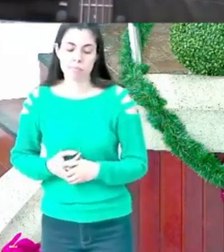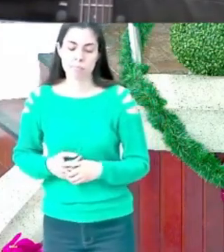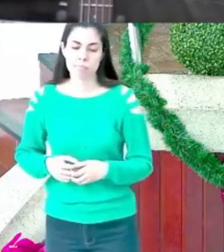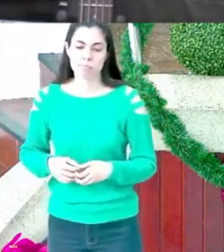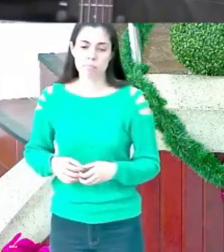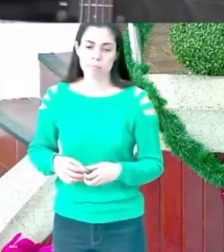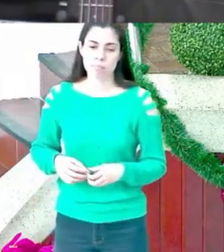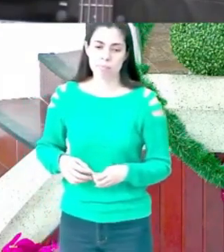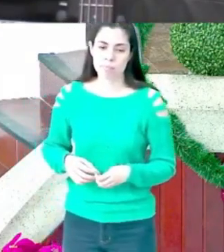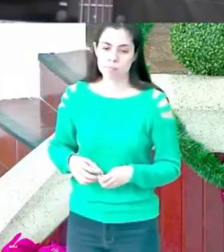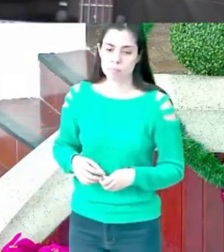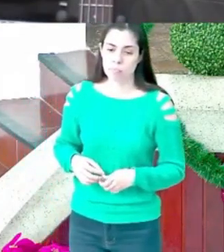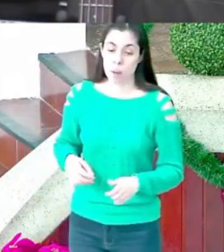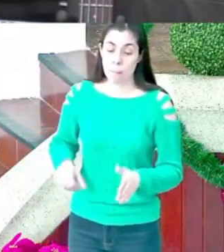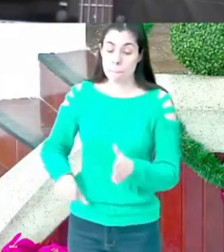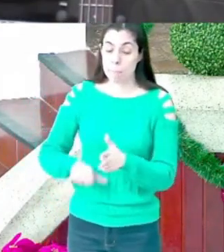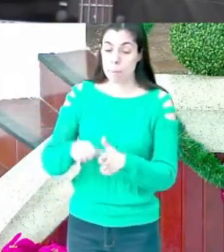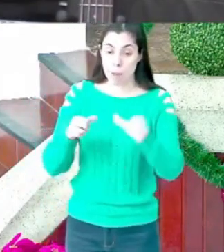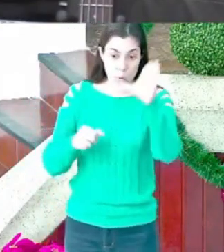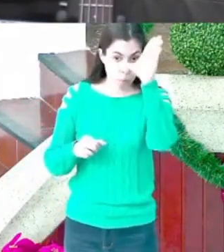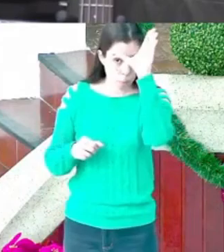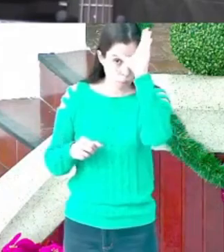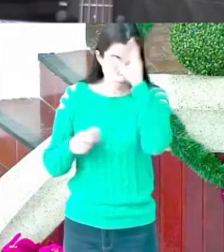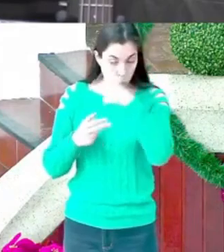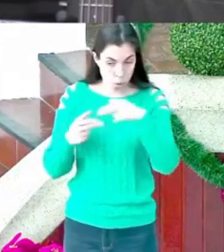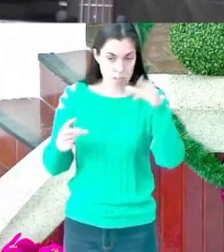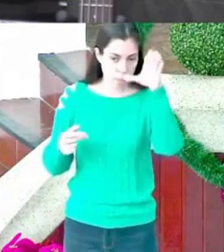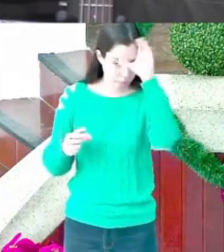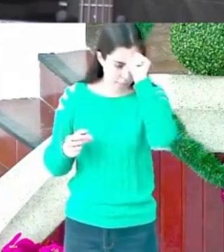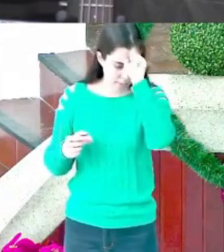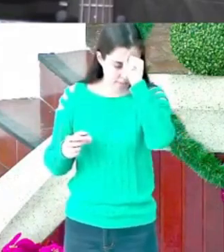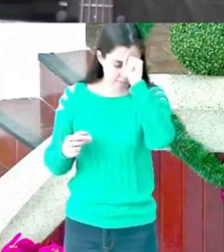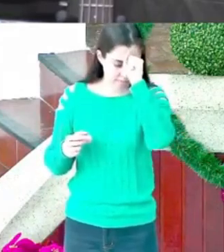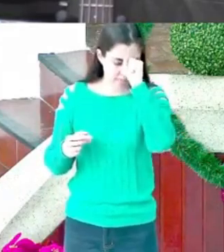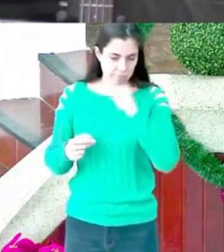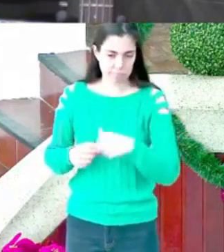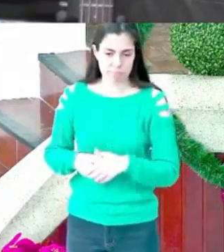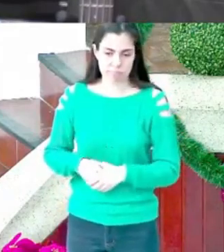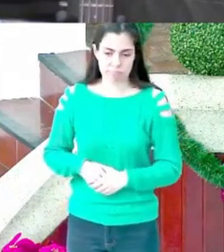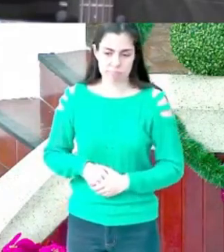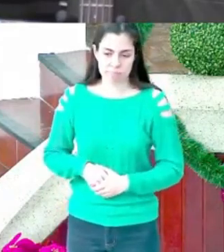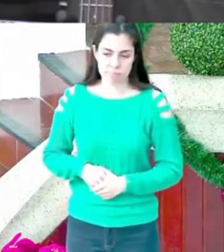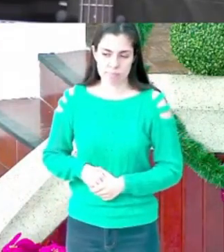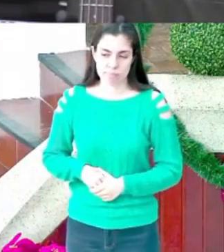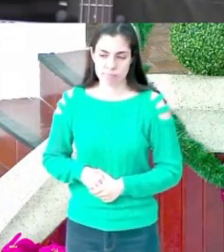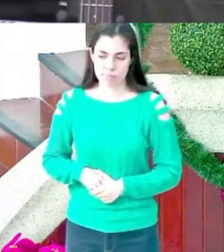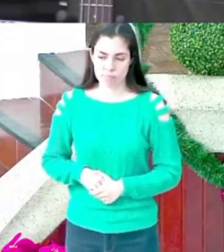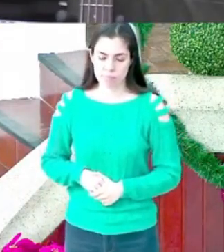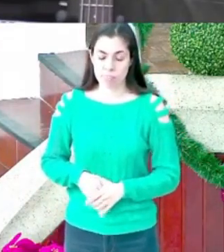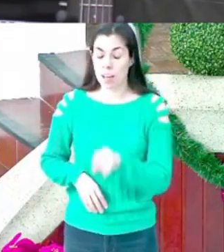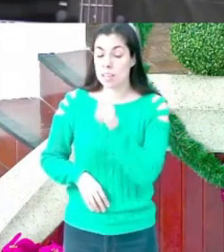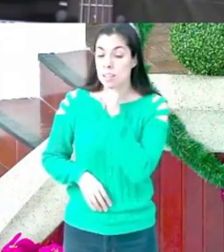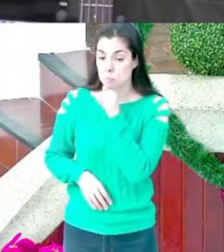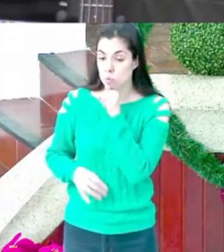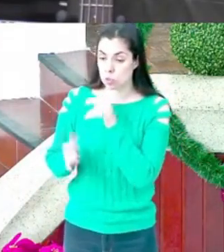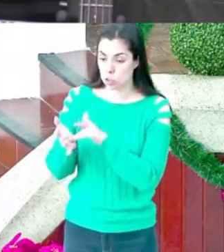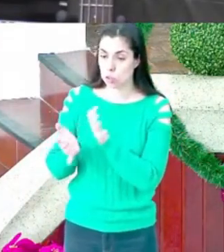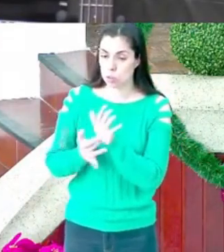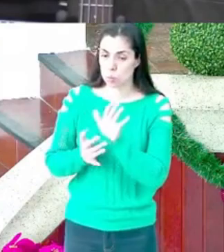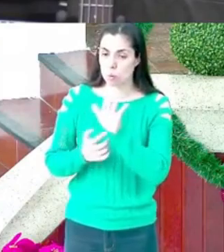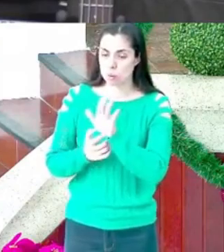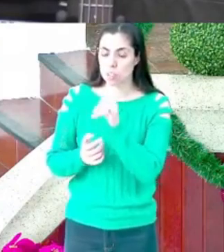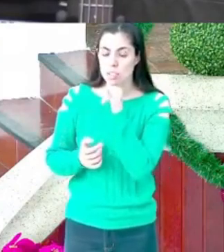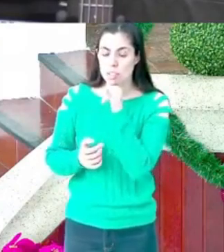ensinada por Cristo no capítulo 6. E Ele vai nos ensinar isso através de 3 exemplos.